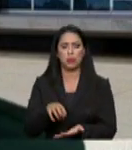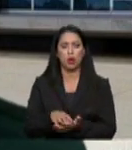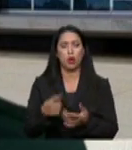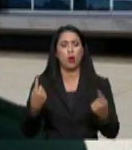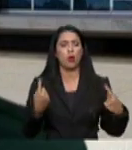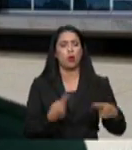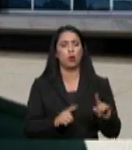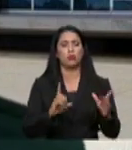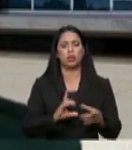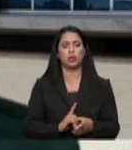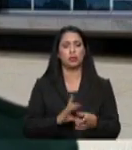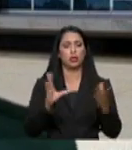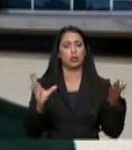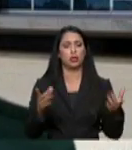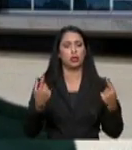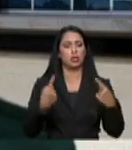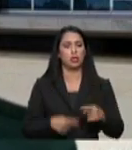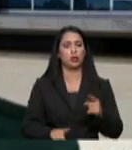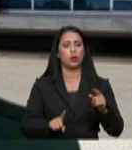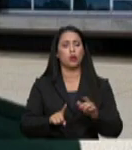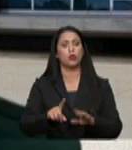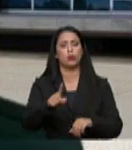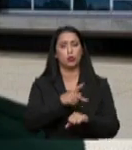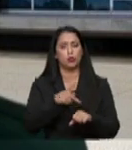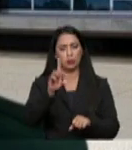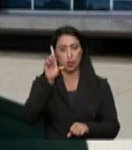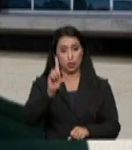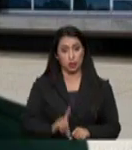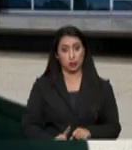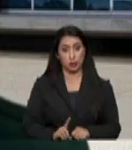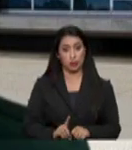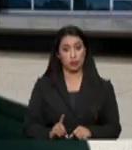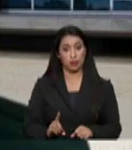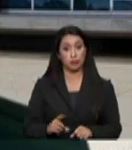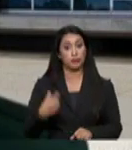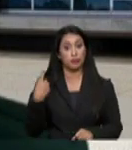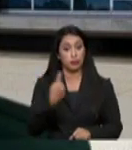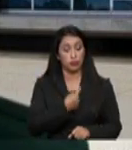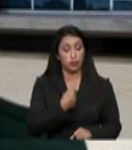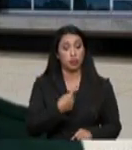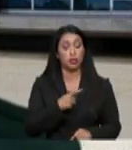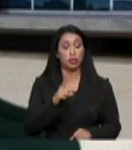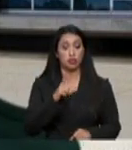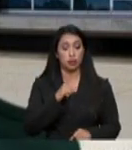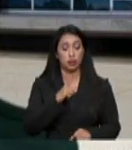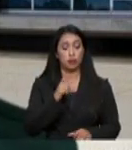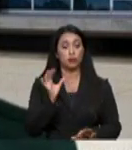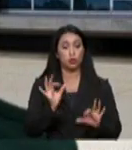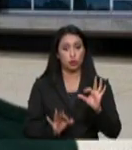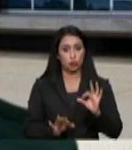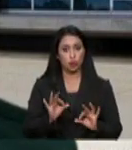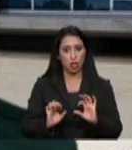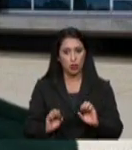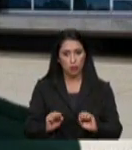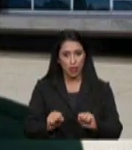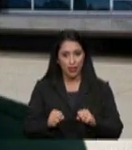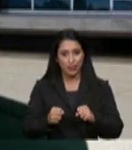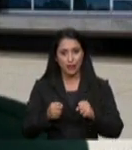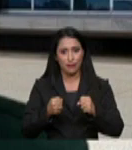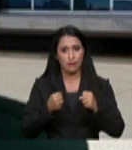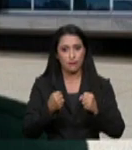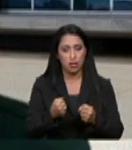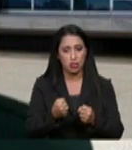direito é o que estamos aqui assim é o cabra e a jogar é a defesa